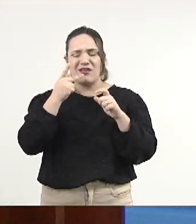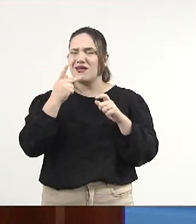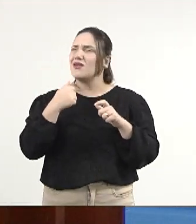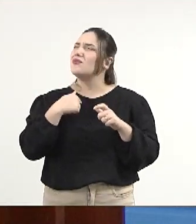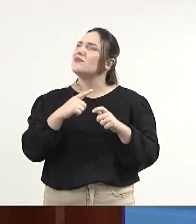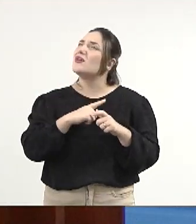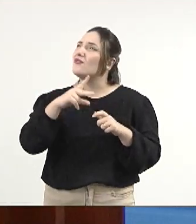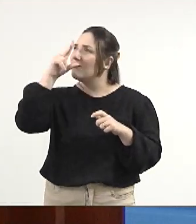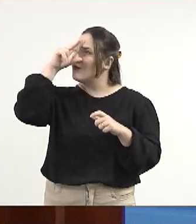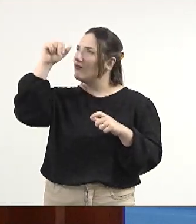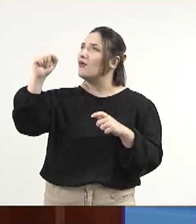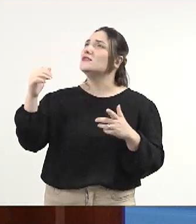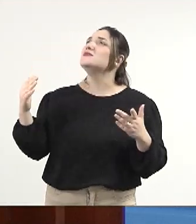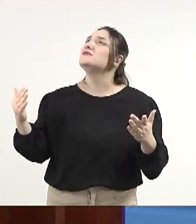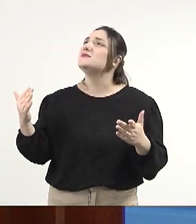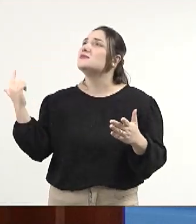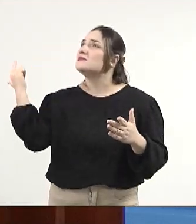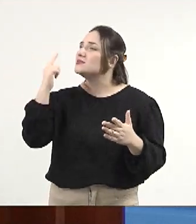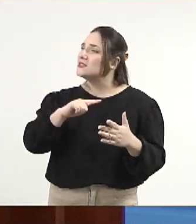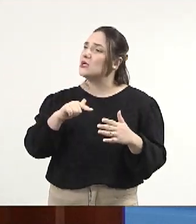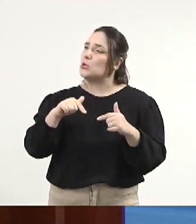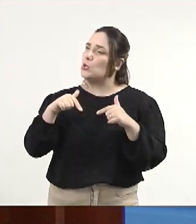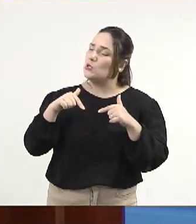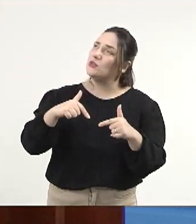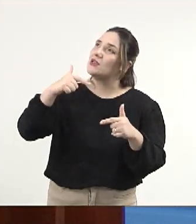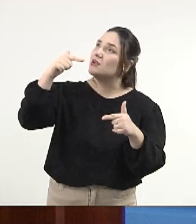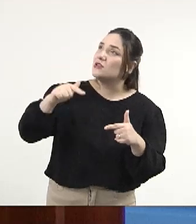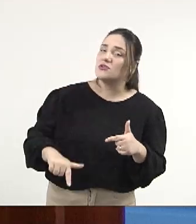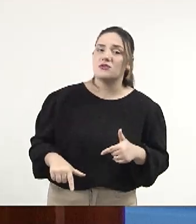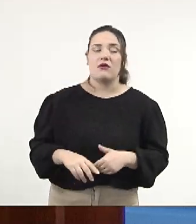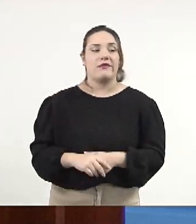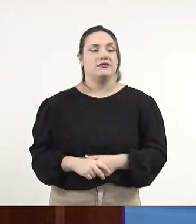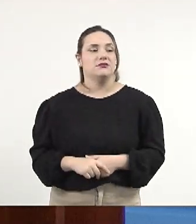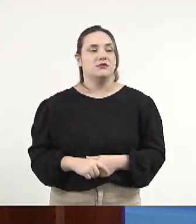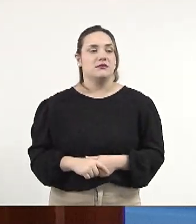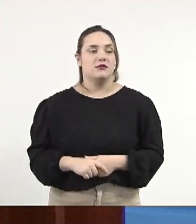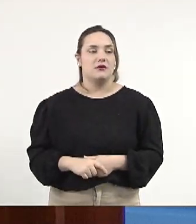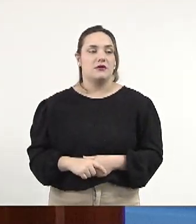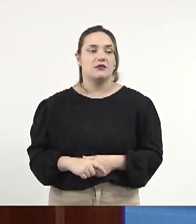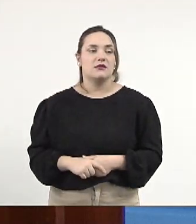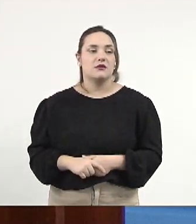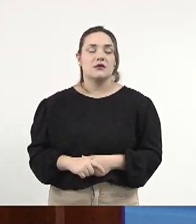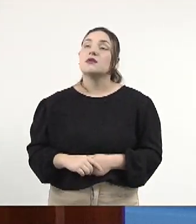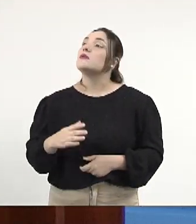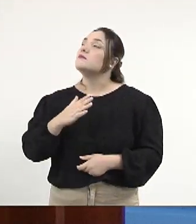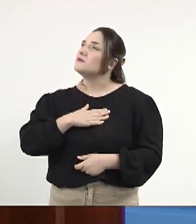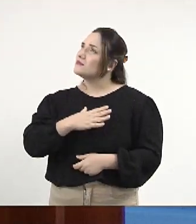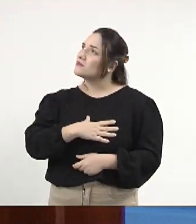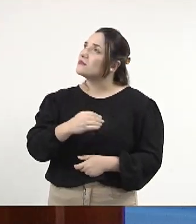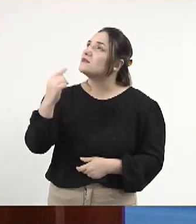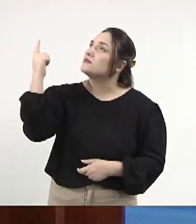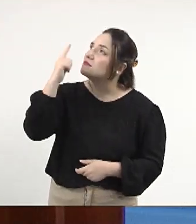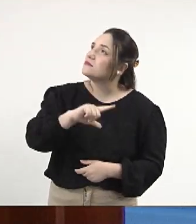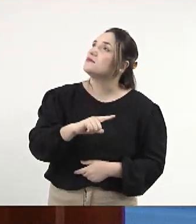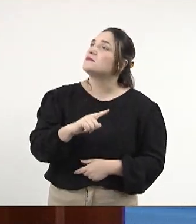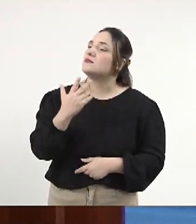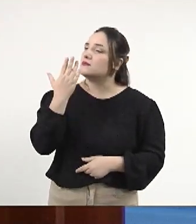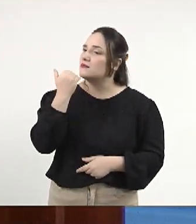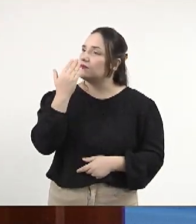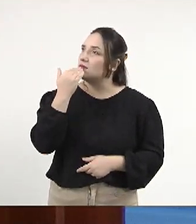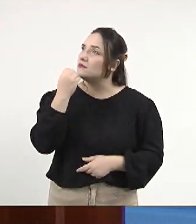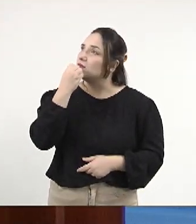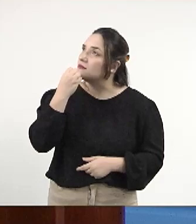forças para hoje lutar novamente para que o meu filho tenha direito de uma